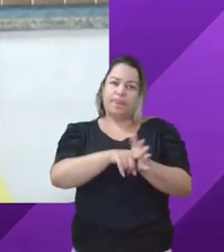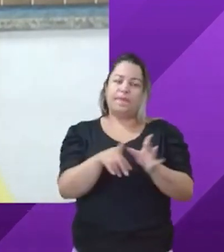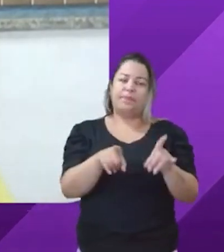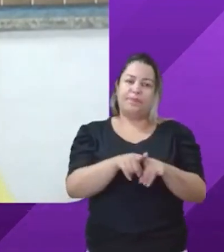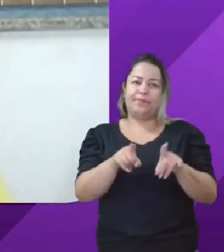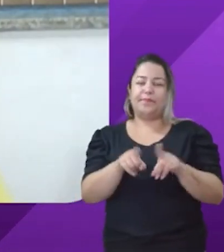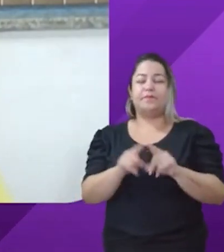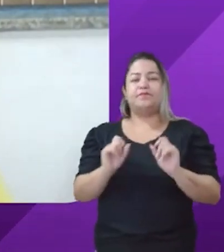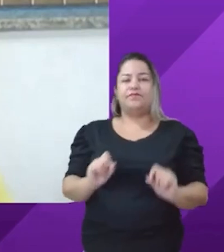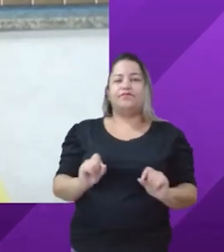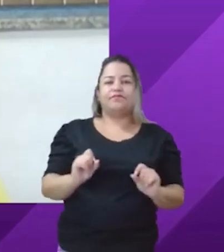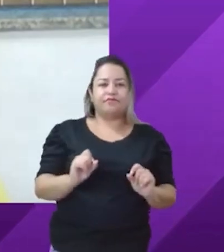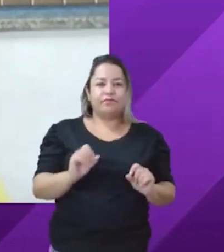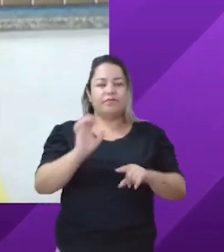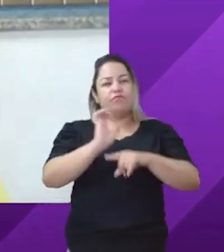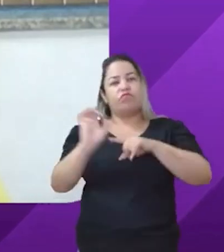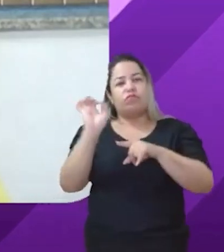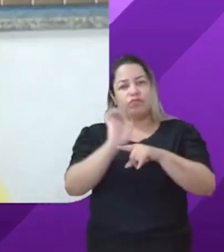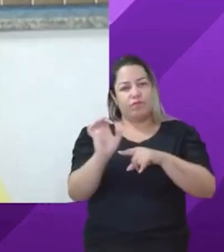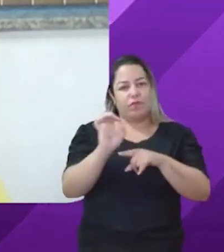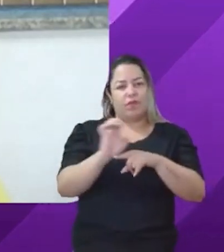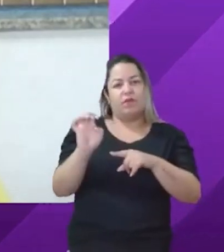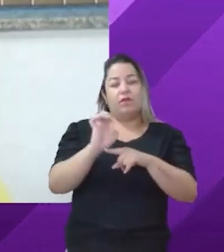da elaboração dos planos estaduais que